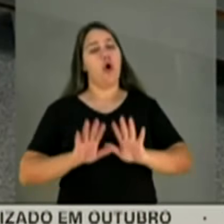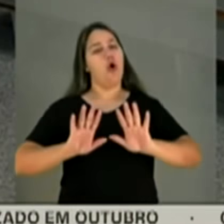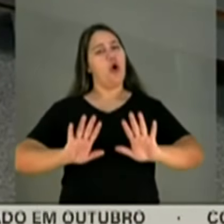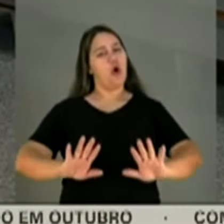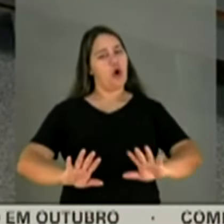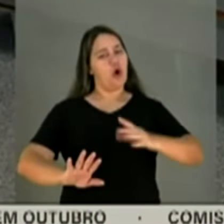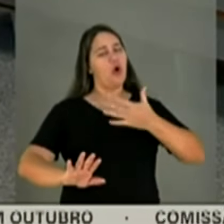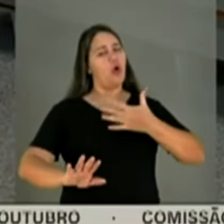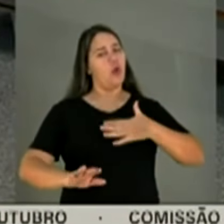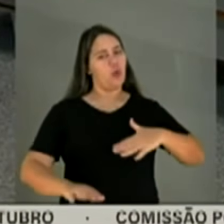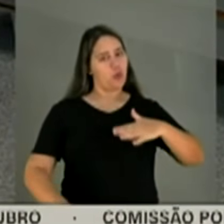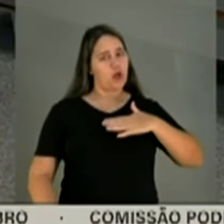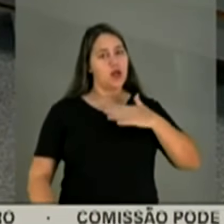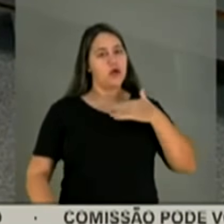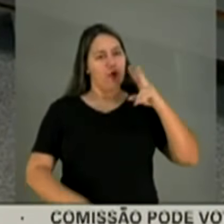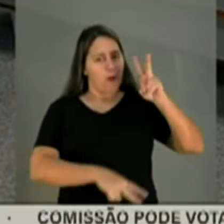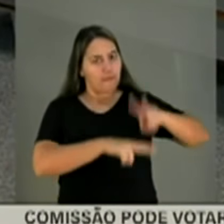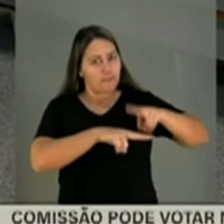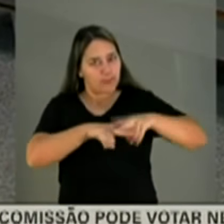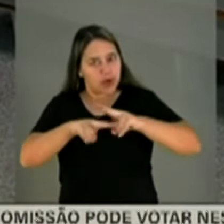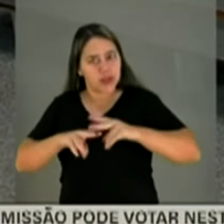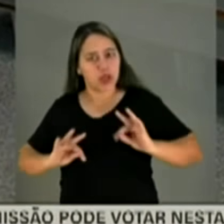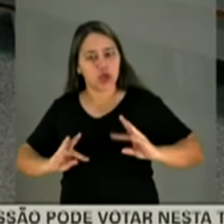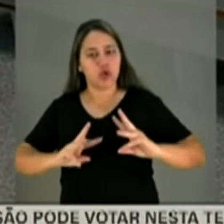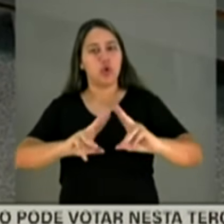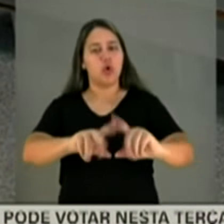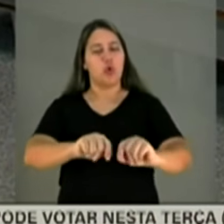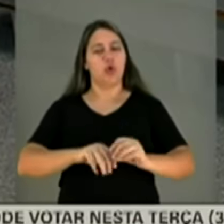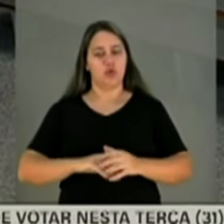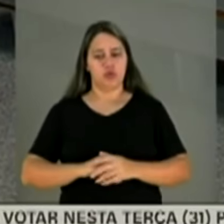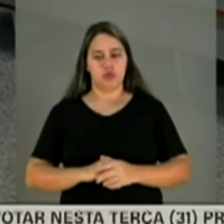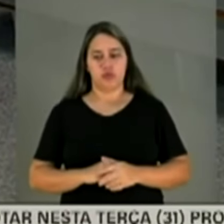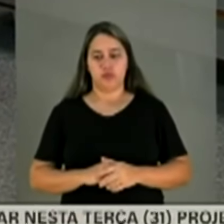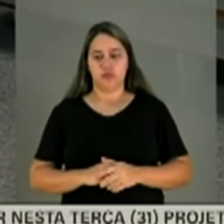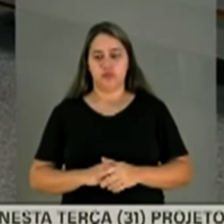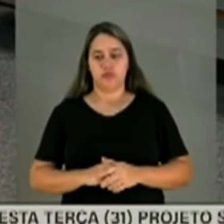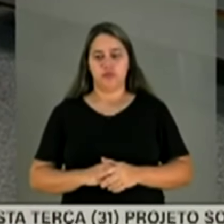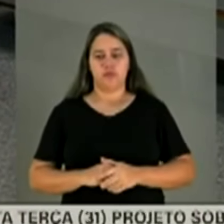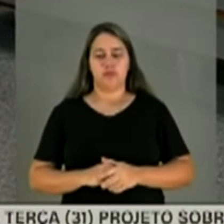vocês, hein? Não era meu, não. Do trato que eu tenho com Vossa Excelência no particular.